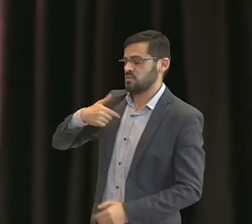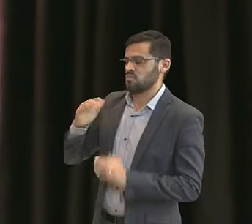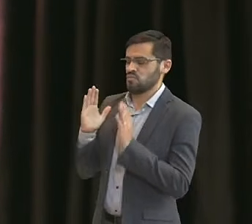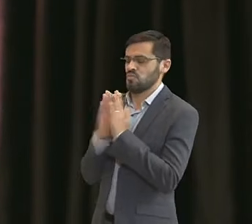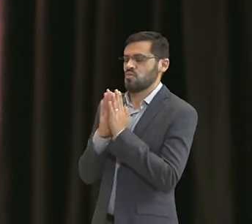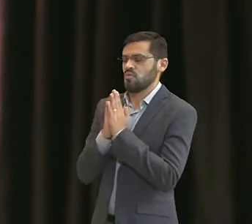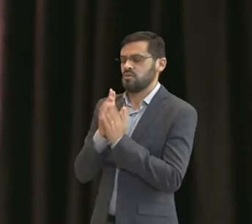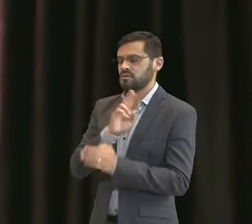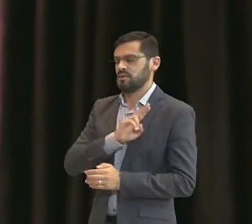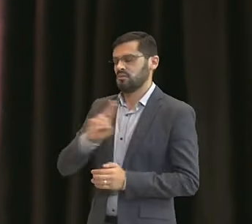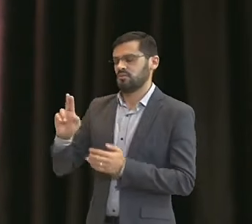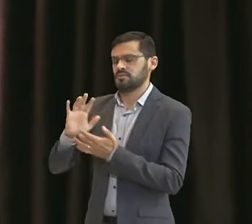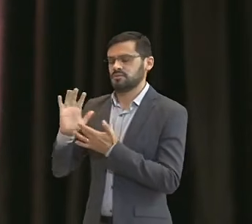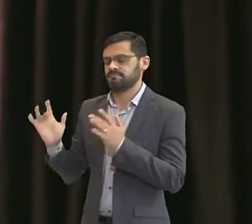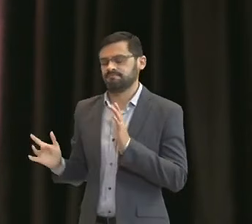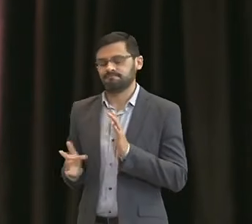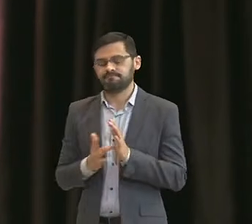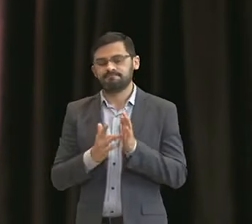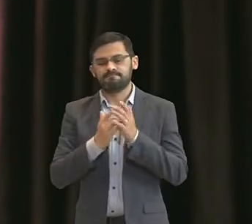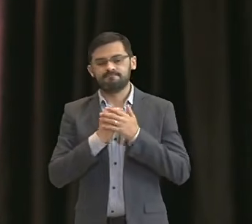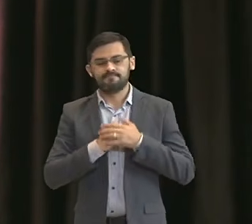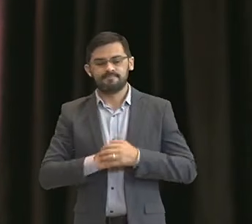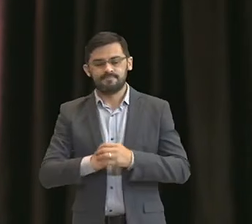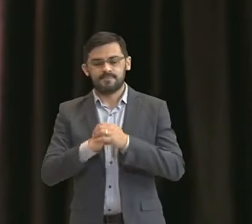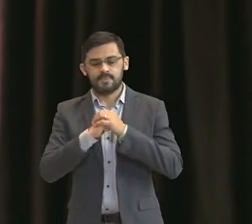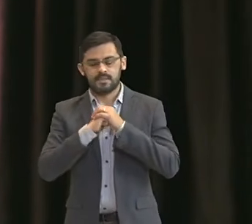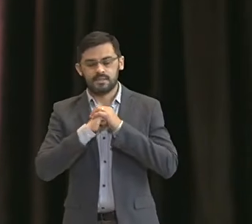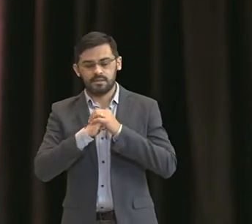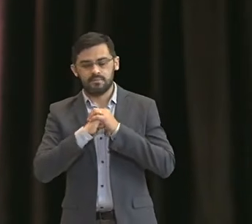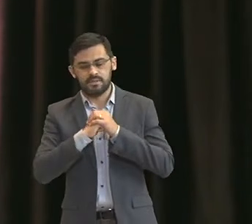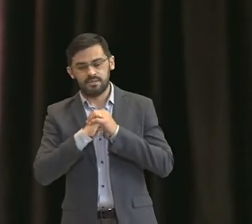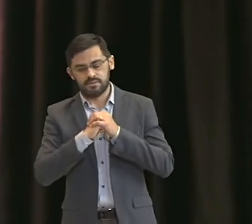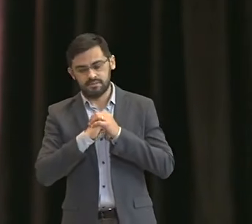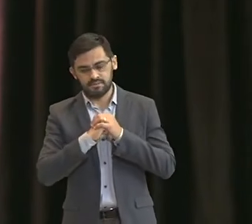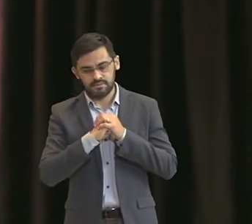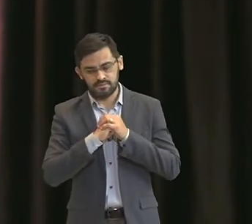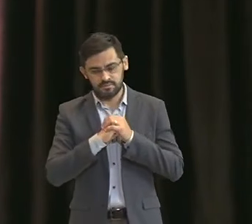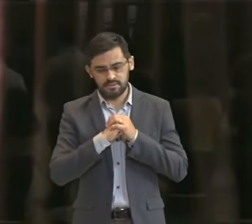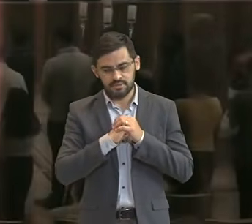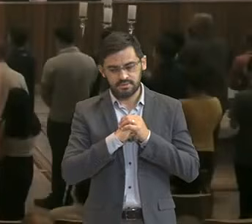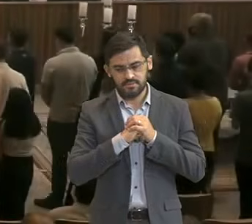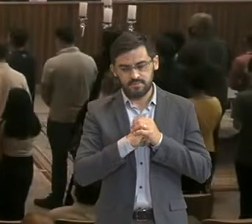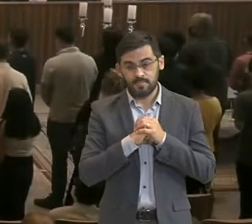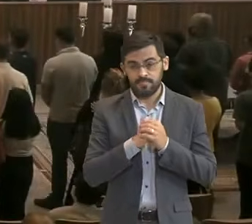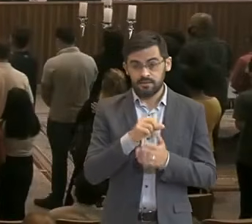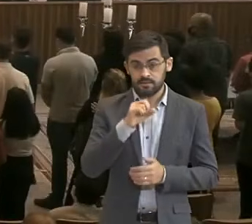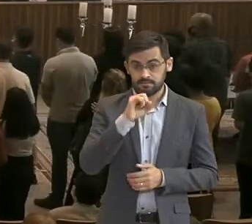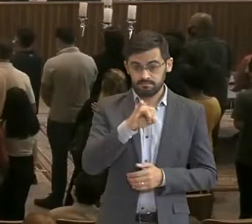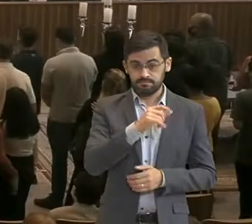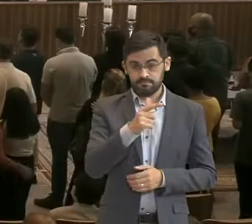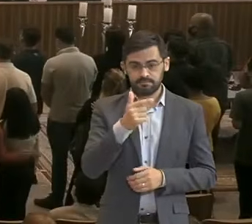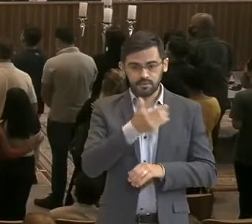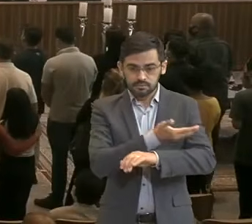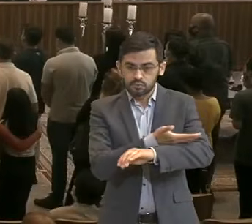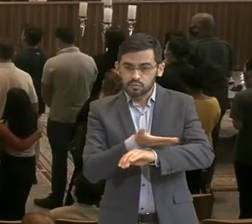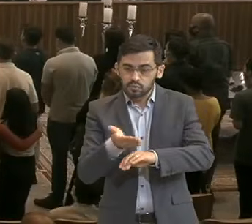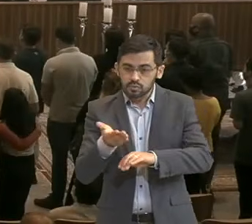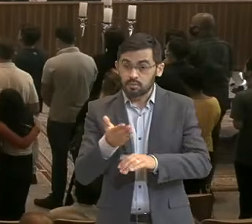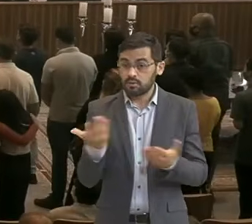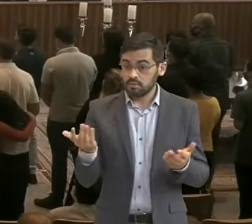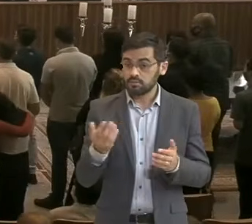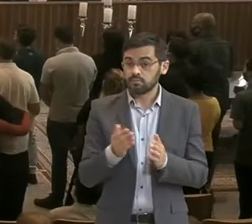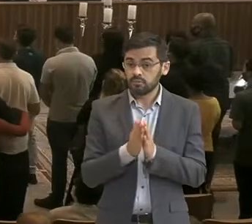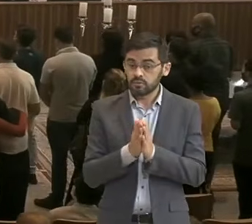oro em nome de Jesus. Amém e amém. Amém. Se você não tem esse costume, uma